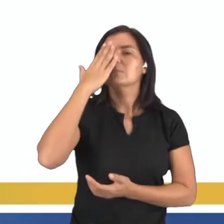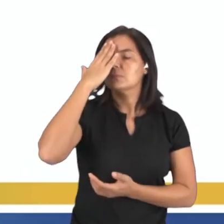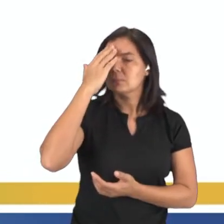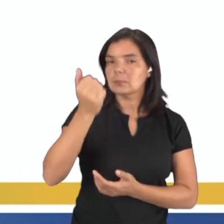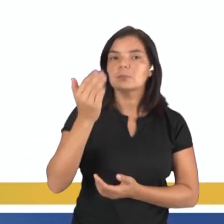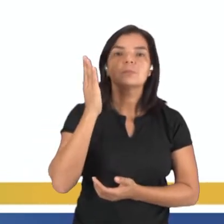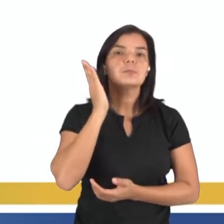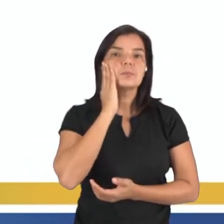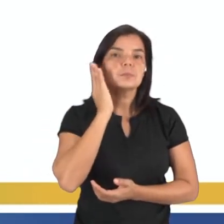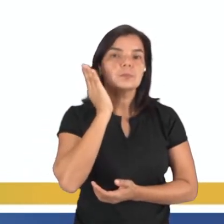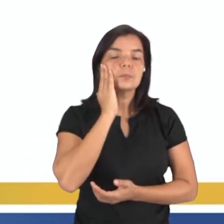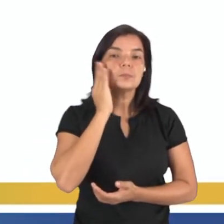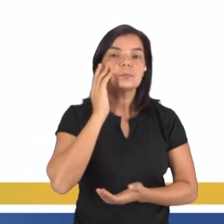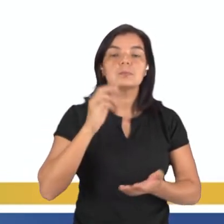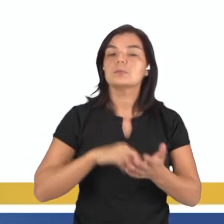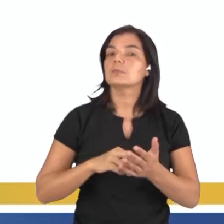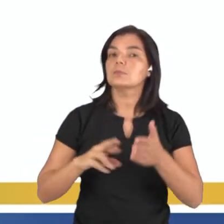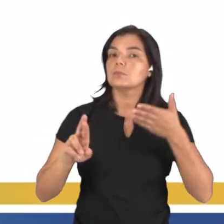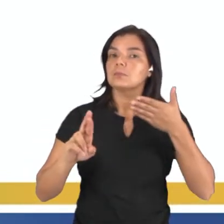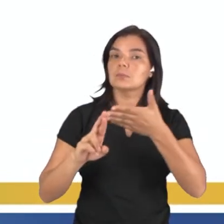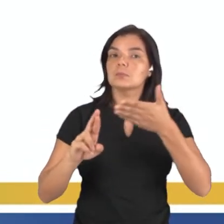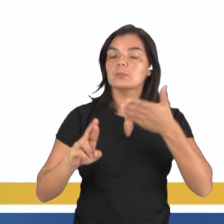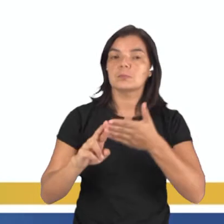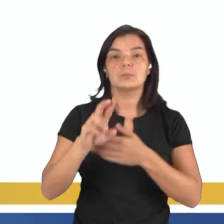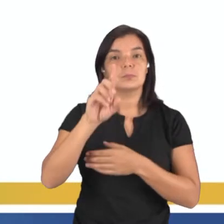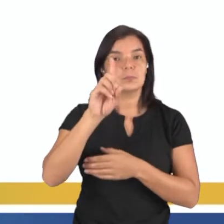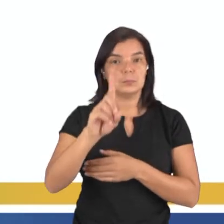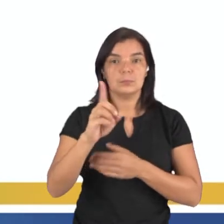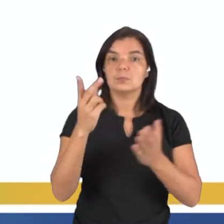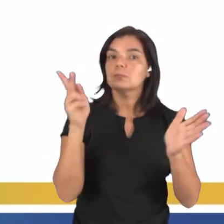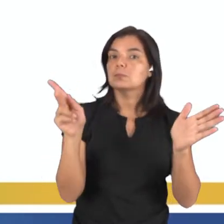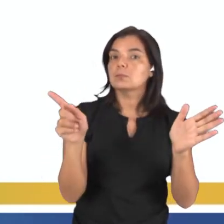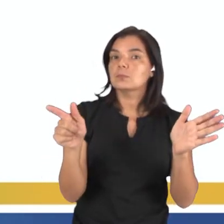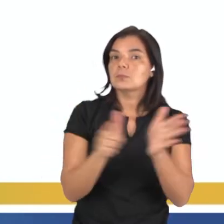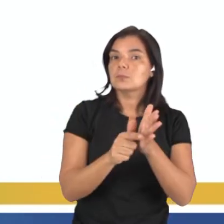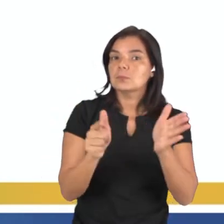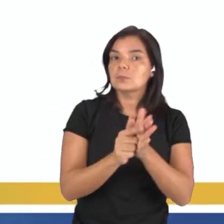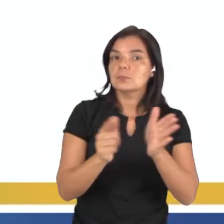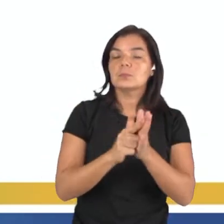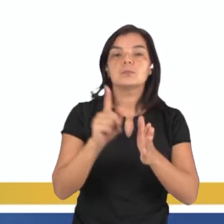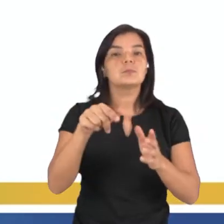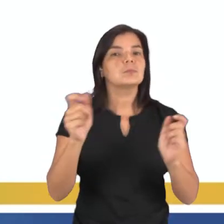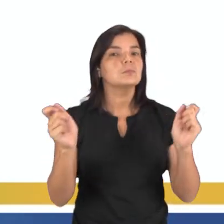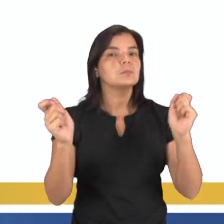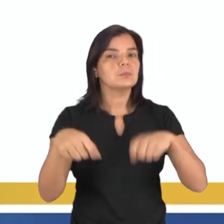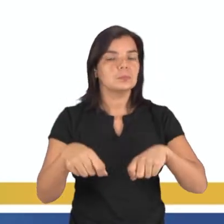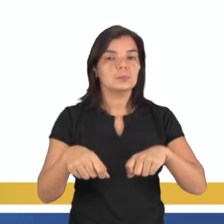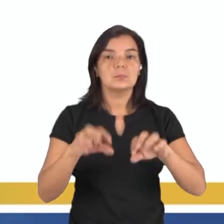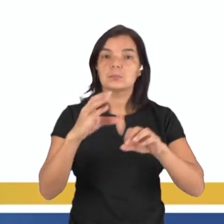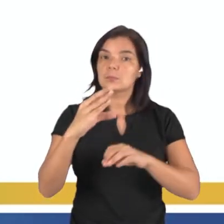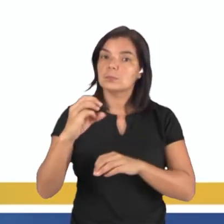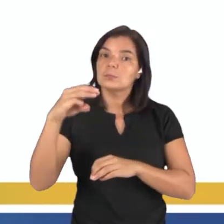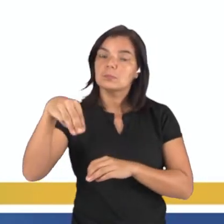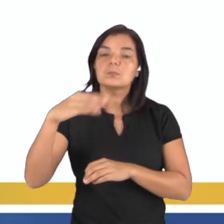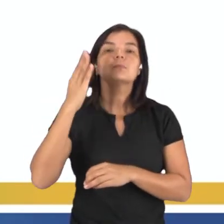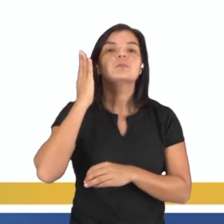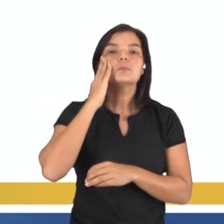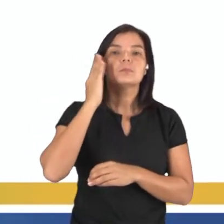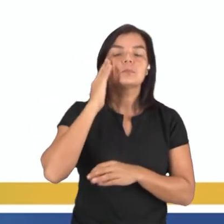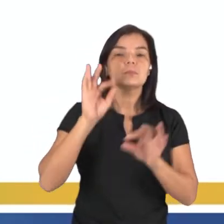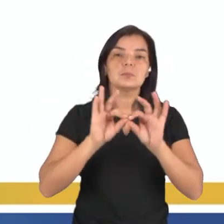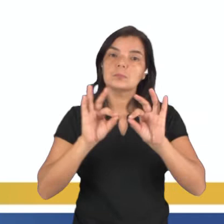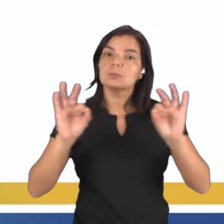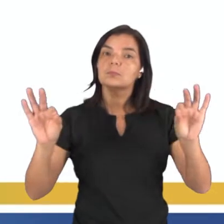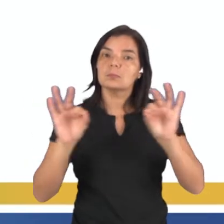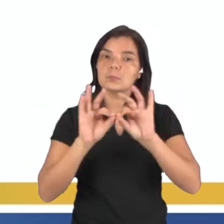vamos entender que ele refere-se à distância gráfica, aquela no papel, que é possível você colocar em centímetros para poder entender as